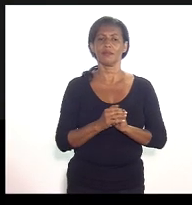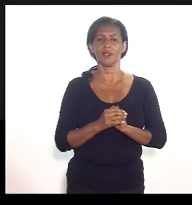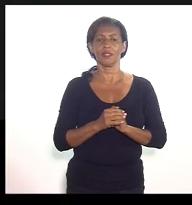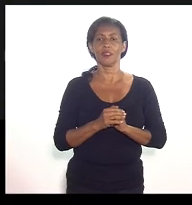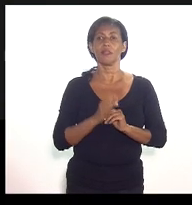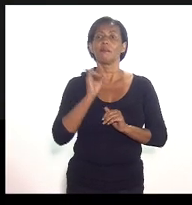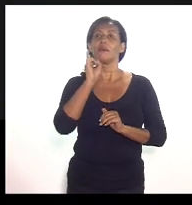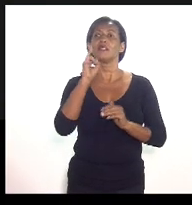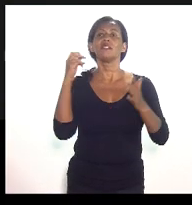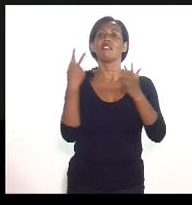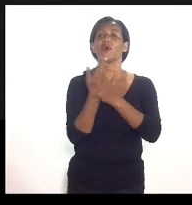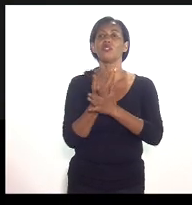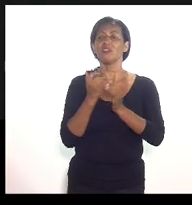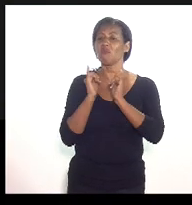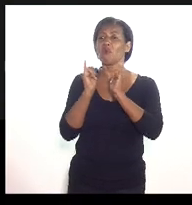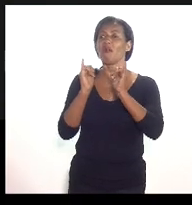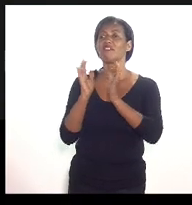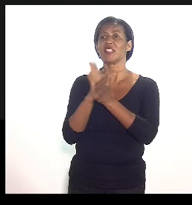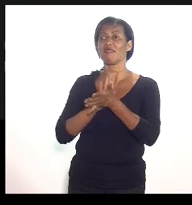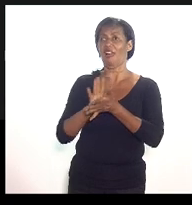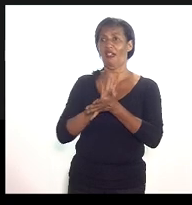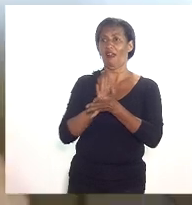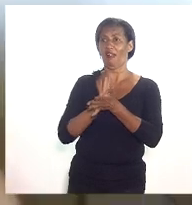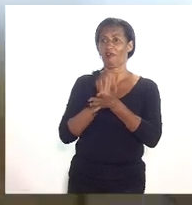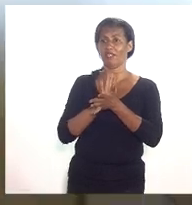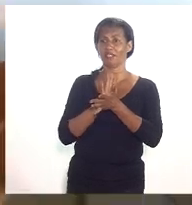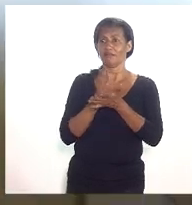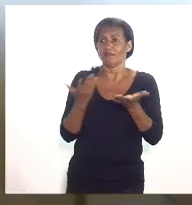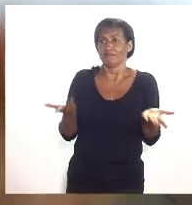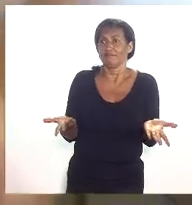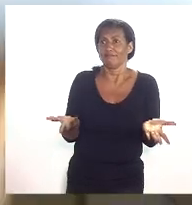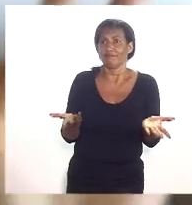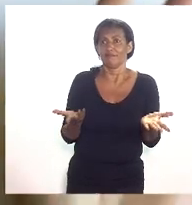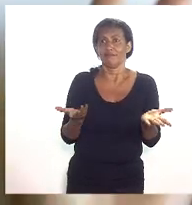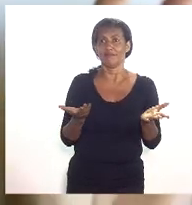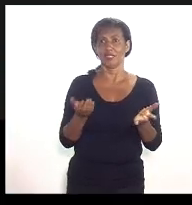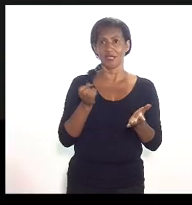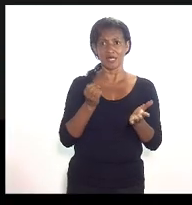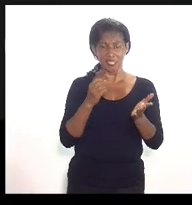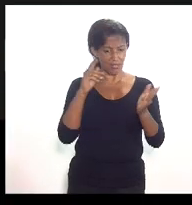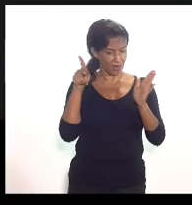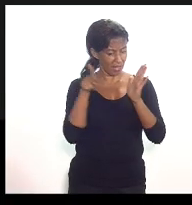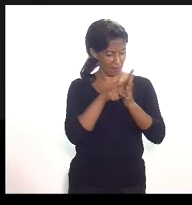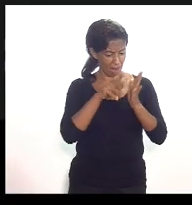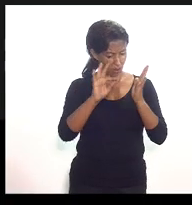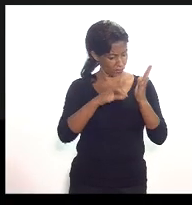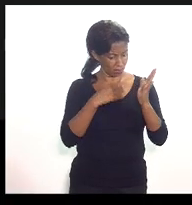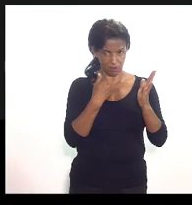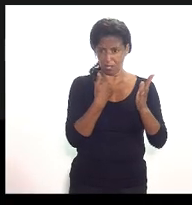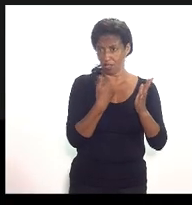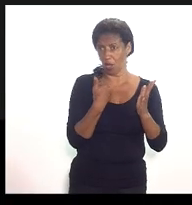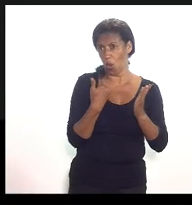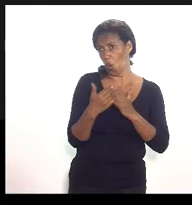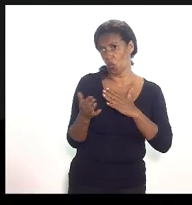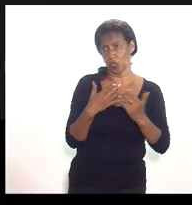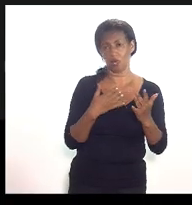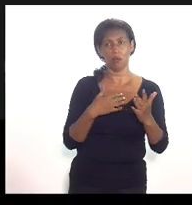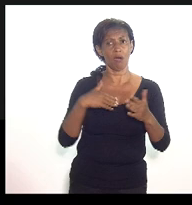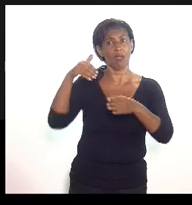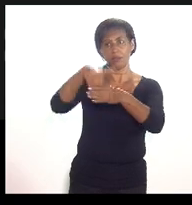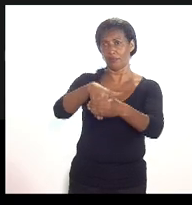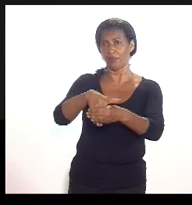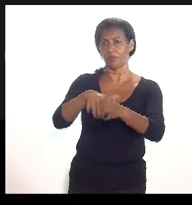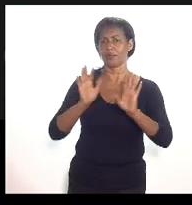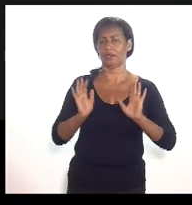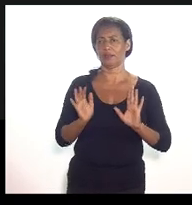pronunciar. Nem tirar, pedir para retirar. Se não se pronunciar, fica na pauta e vota. Fica na pauta e acabou. Tá bom. Ok, aprovado. Se